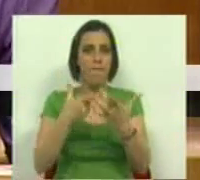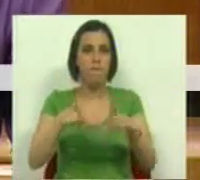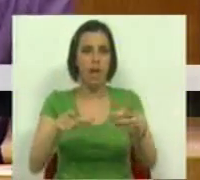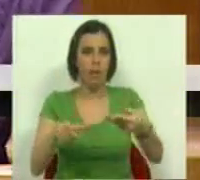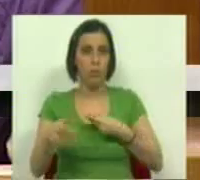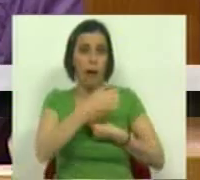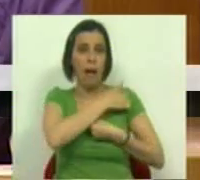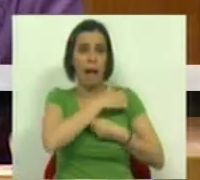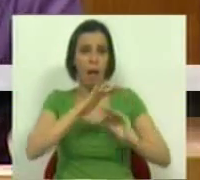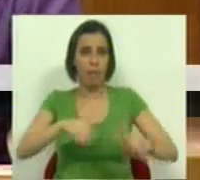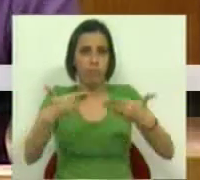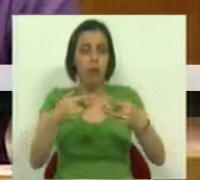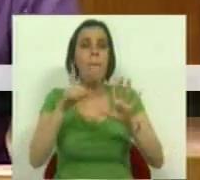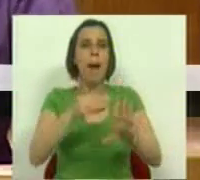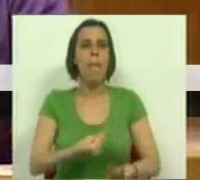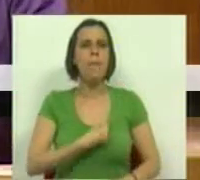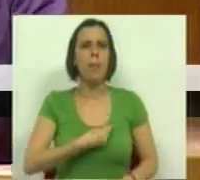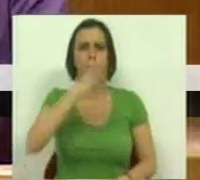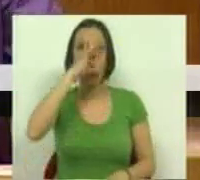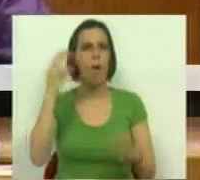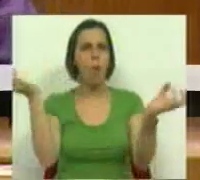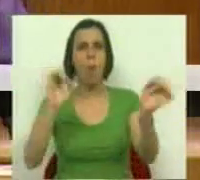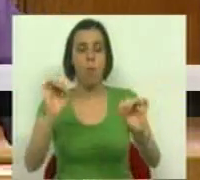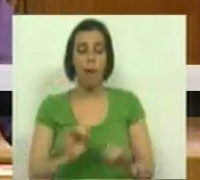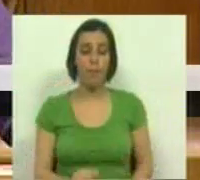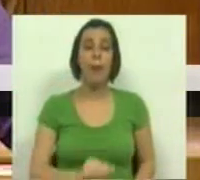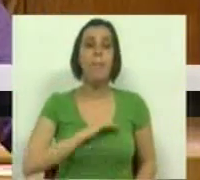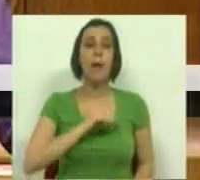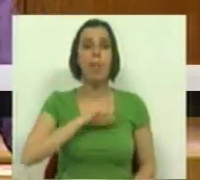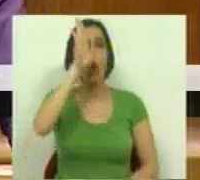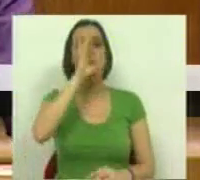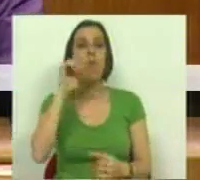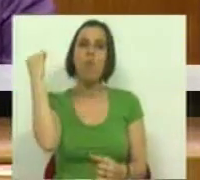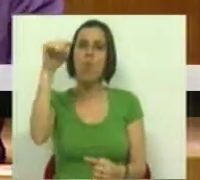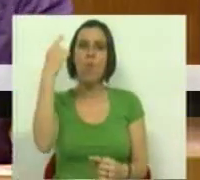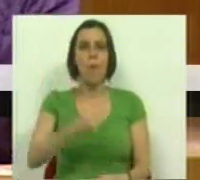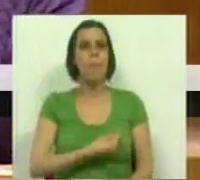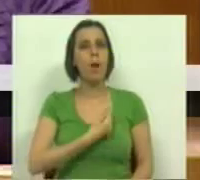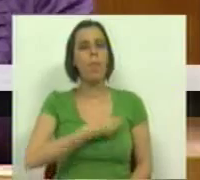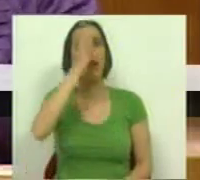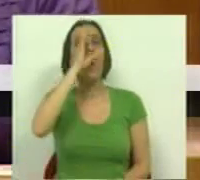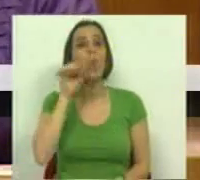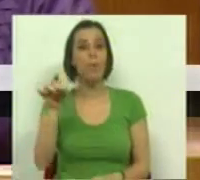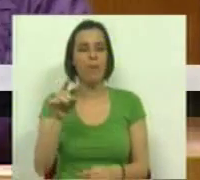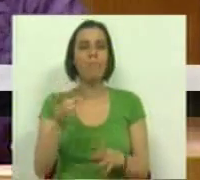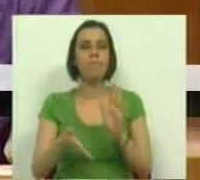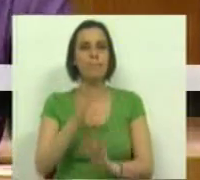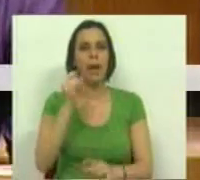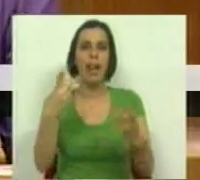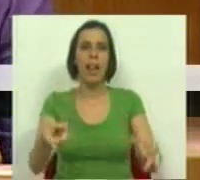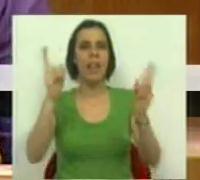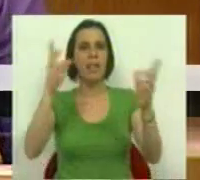que lhe chega à casa, mas isso não preocupa o Governo. A preocupação do Governo, a única preocupação do Governo, é acelerar